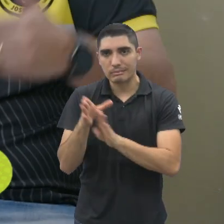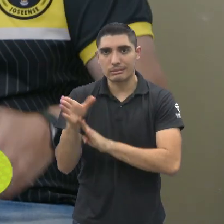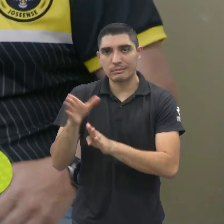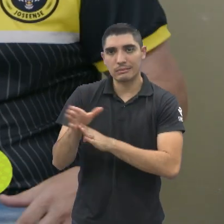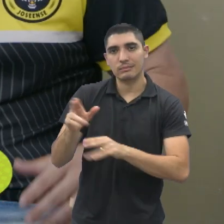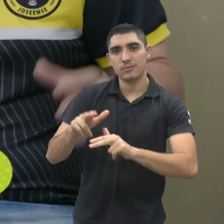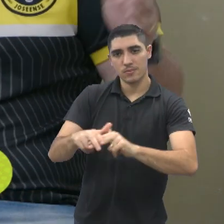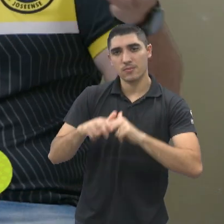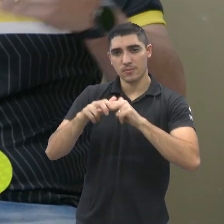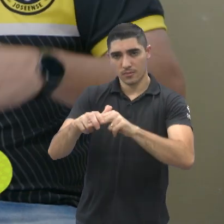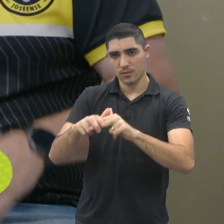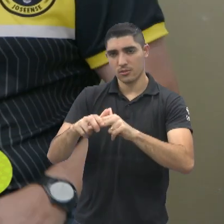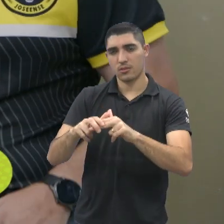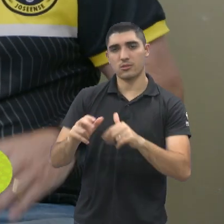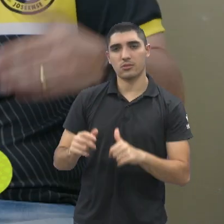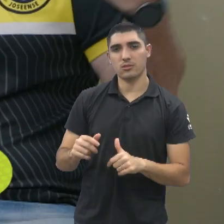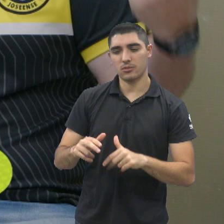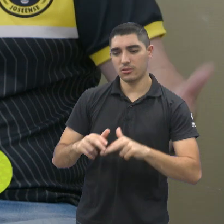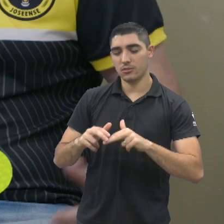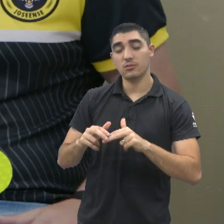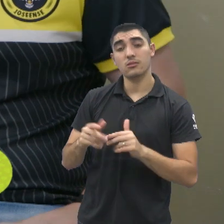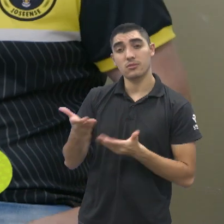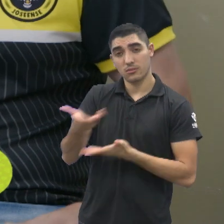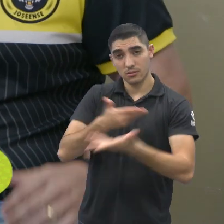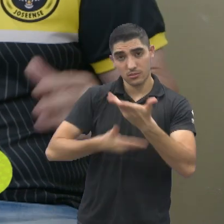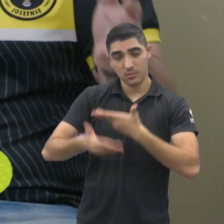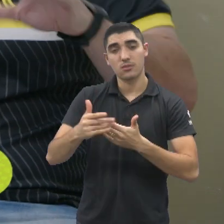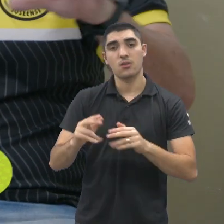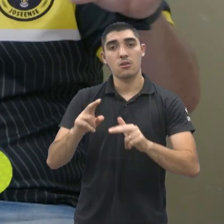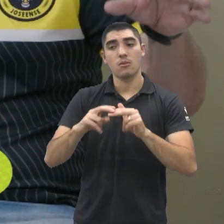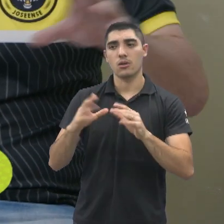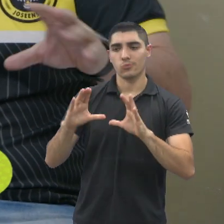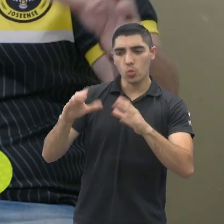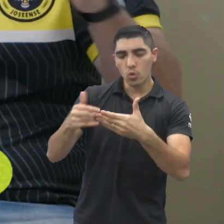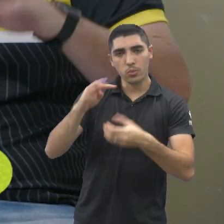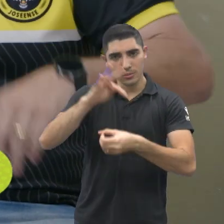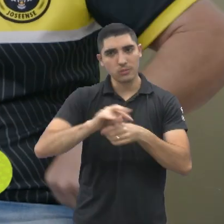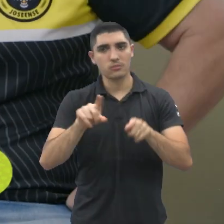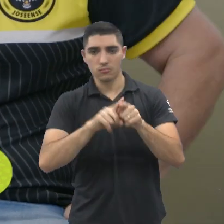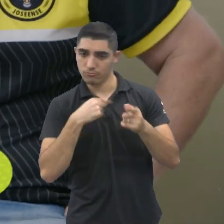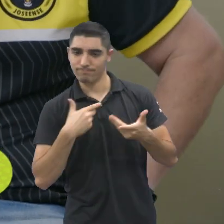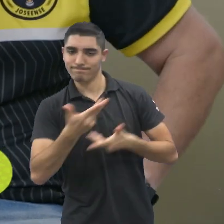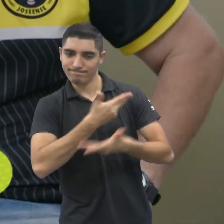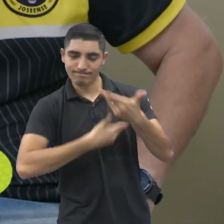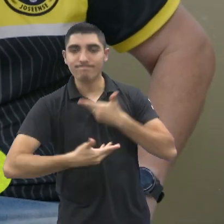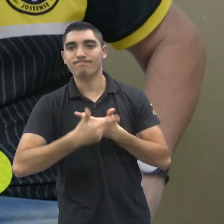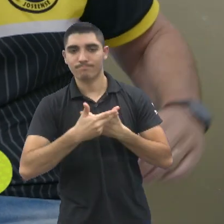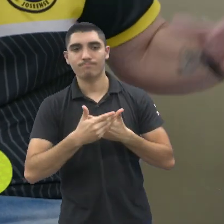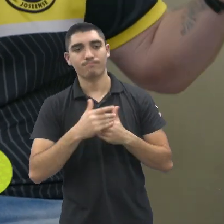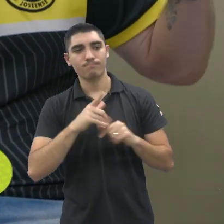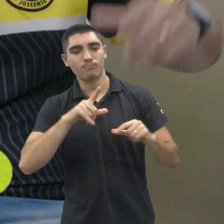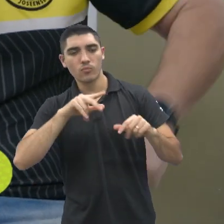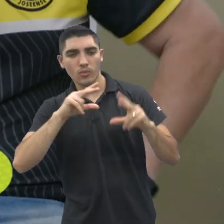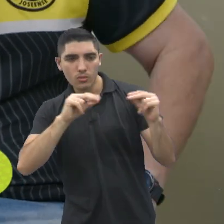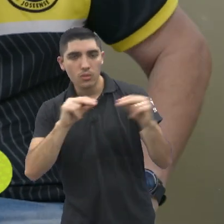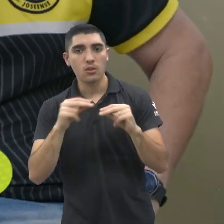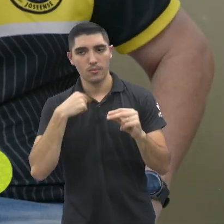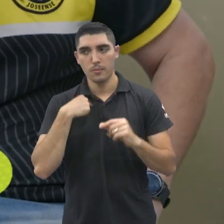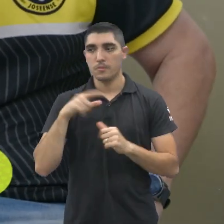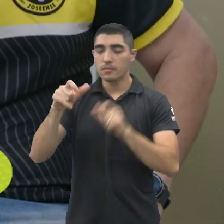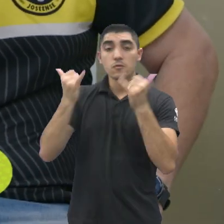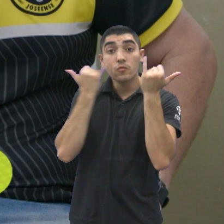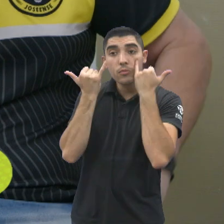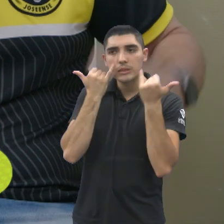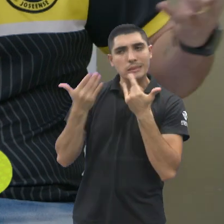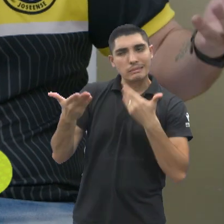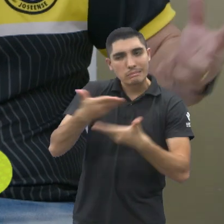grupo, chama um particular, chama uma pessoa da comissão técnica, cada um vai dando uma informação, você vai absorvendo as informações, vai e tentando tirar